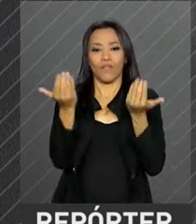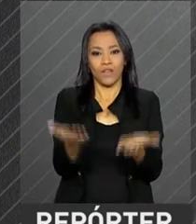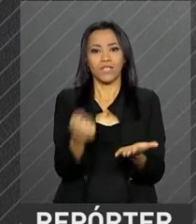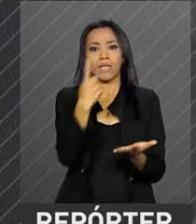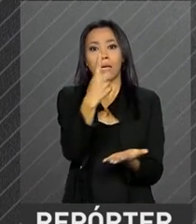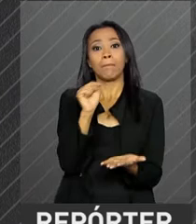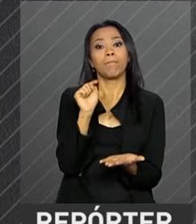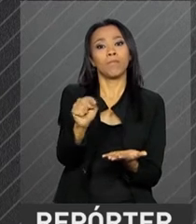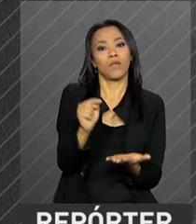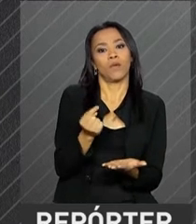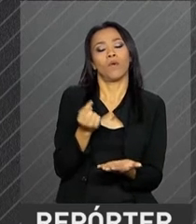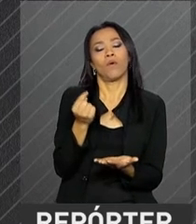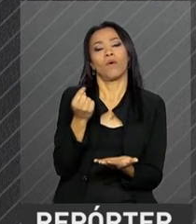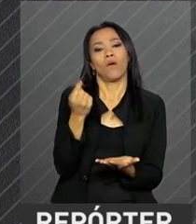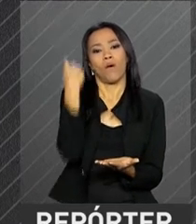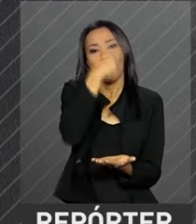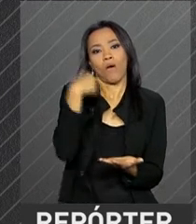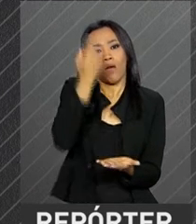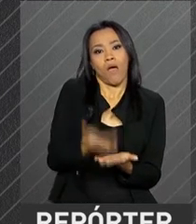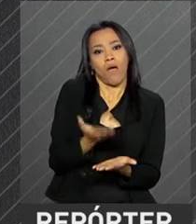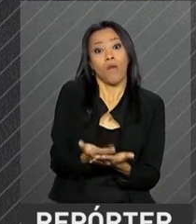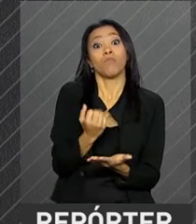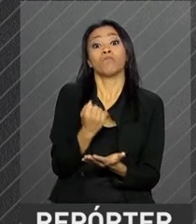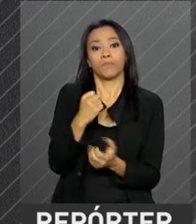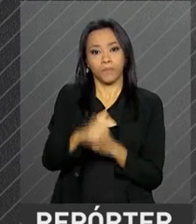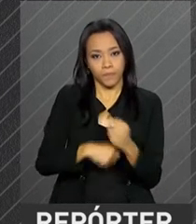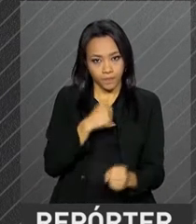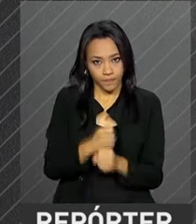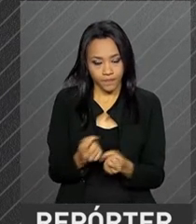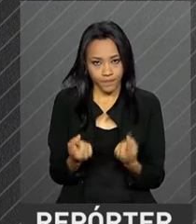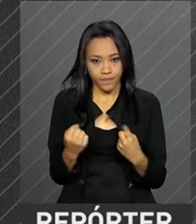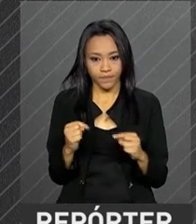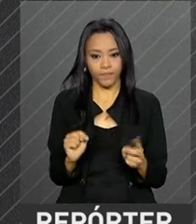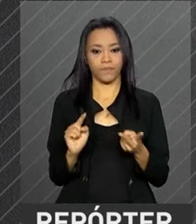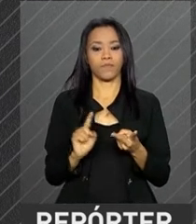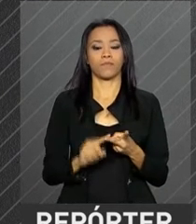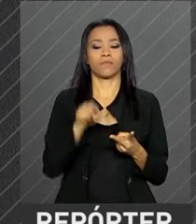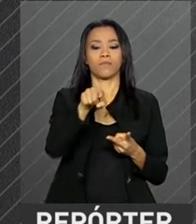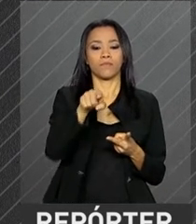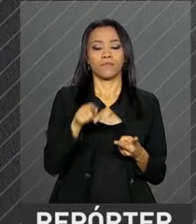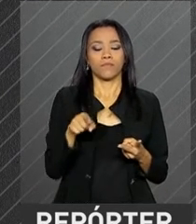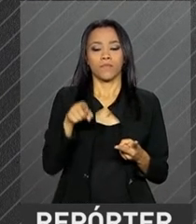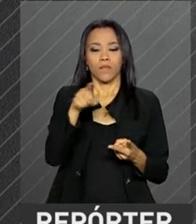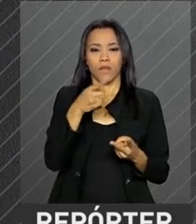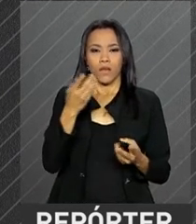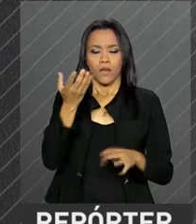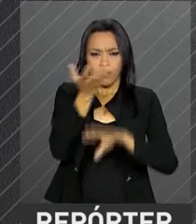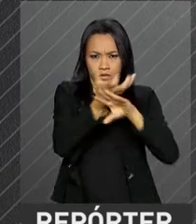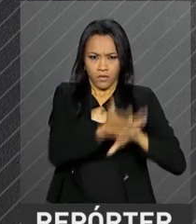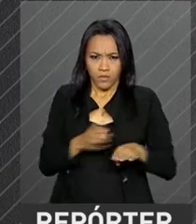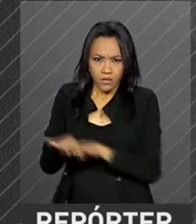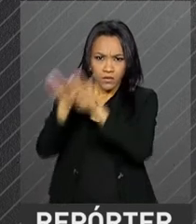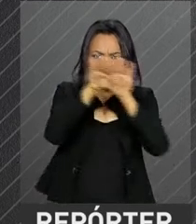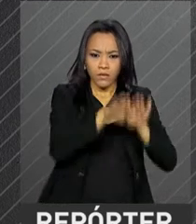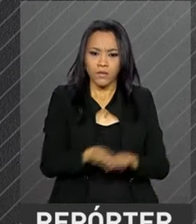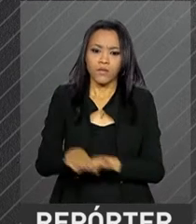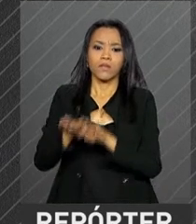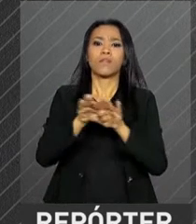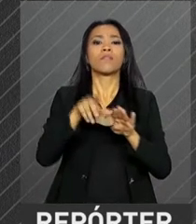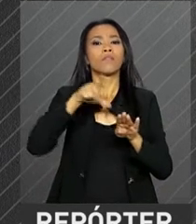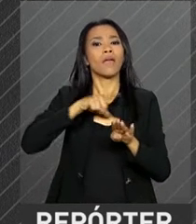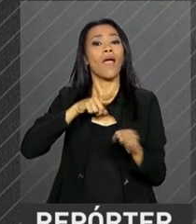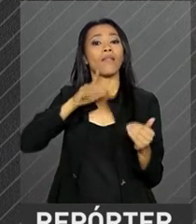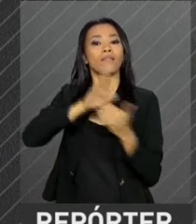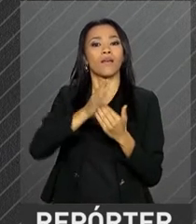1.000 horas aula ano. A Base Nacional Comum Curricular, obrigatória a todas as escolas, deve ocupar